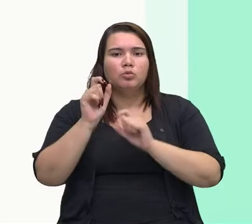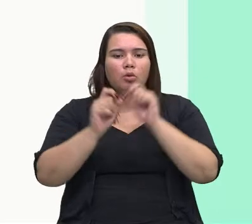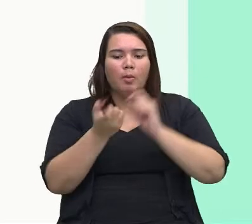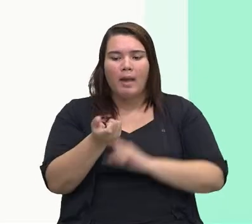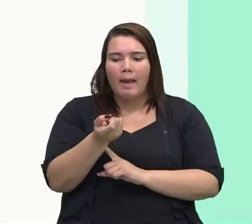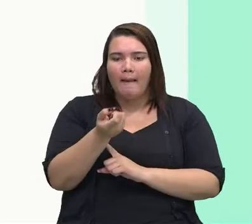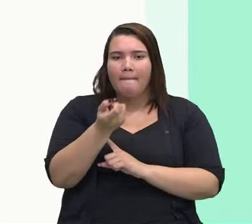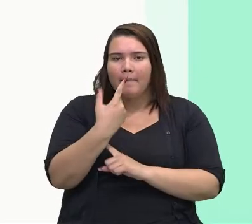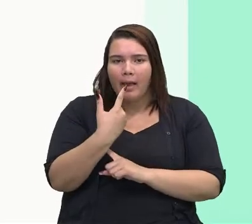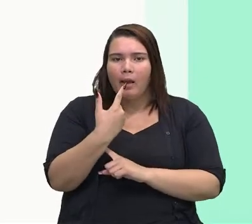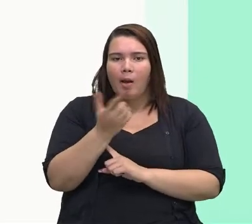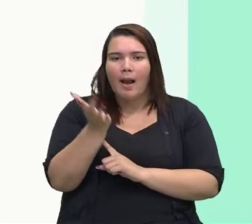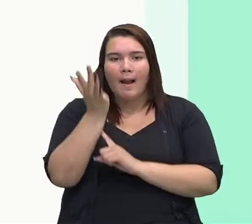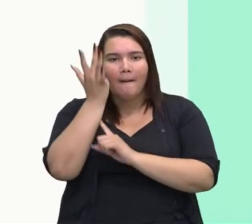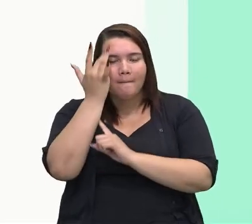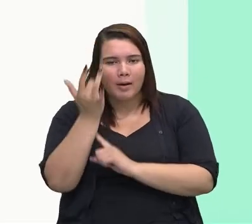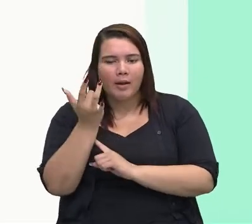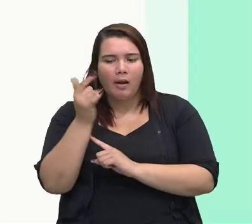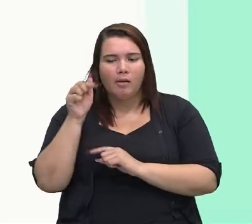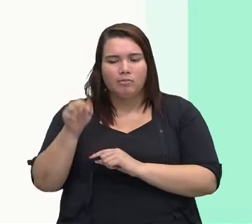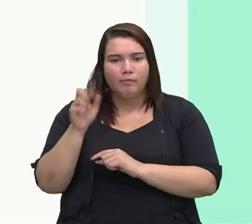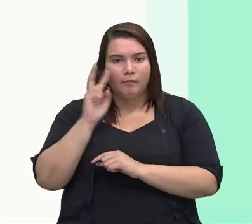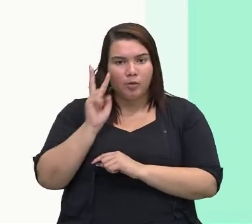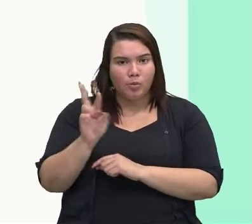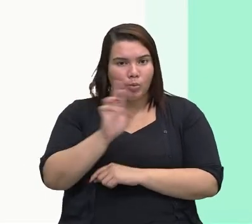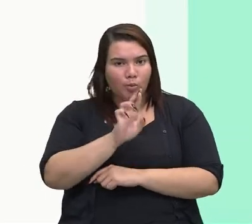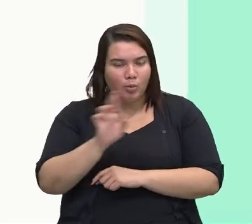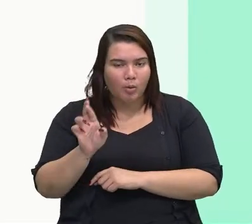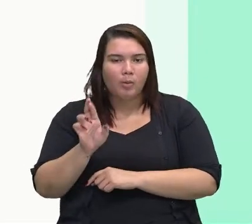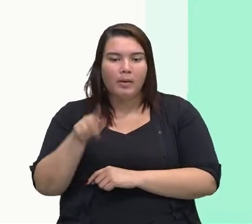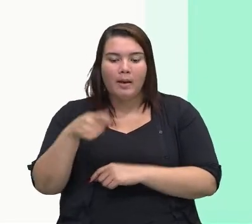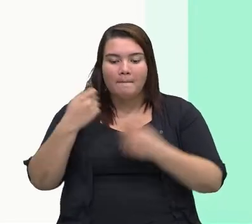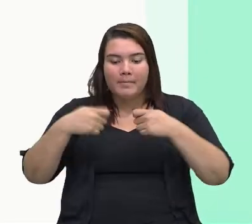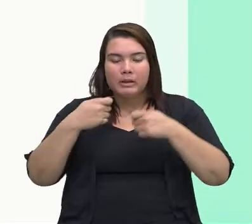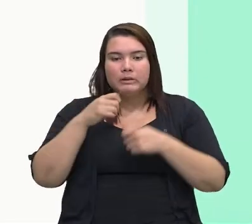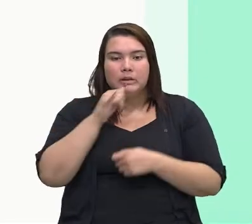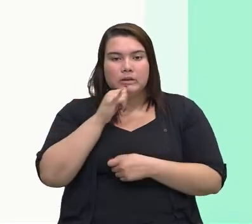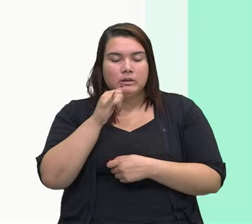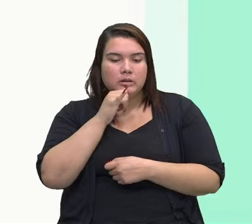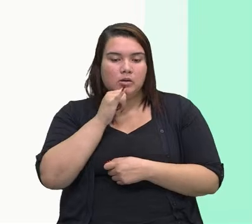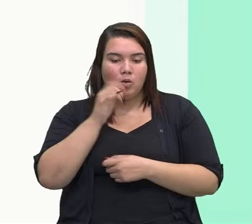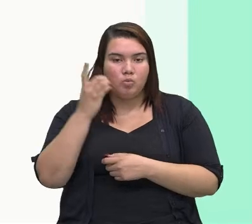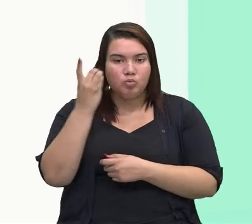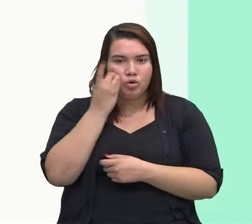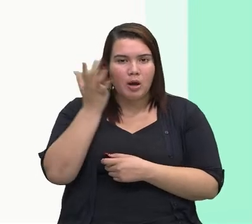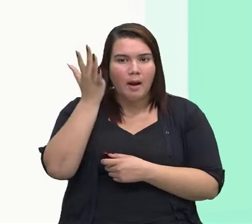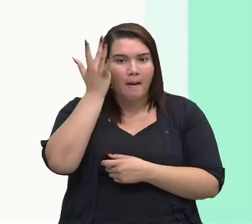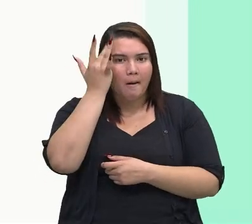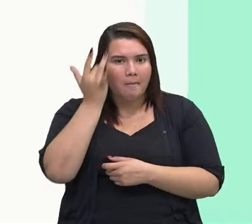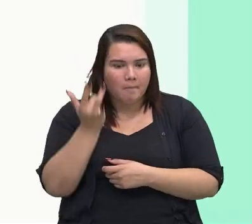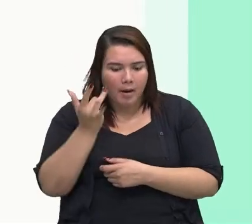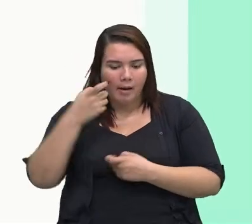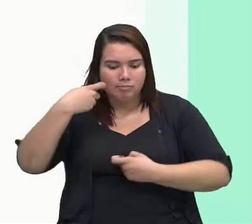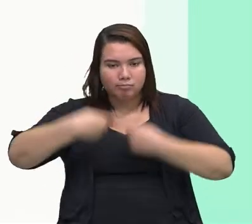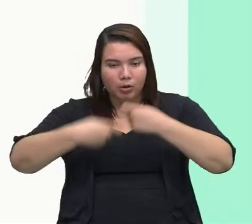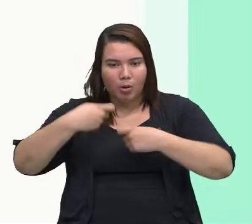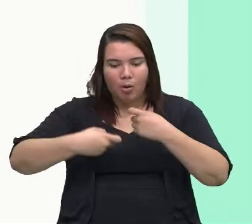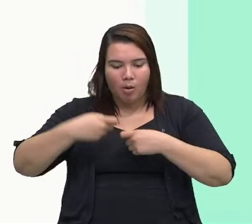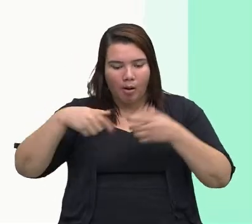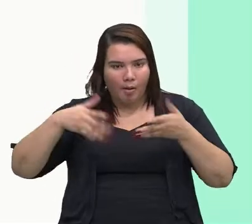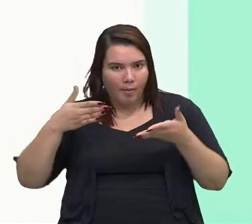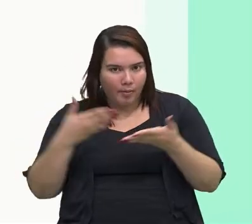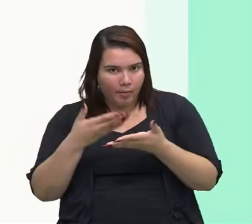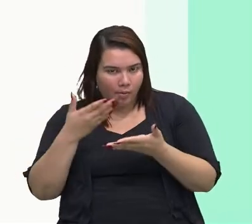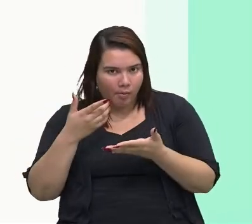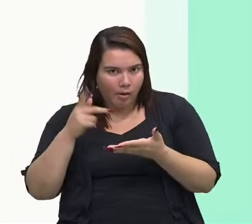dia seguinte. E o próprio nome já está explicando ali que ela deve ser tomada imediatamente num dia após o ato sexual que aconteceu